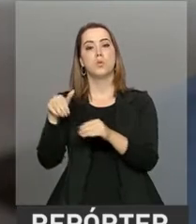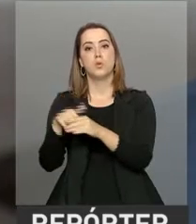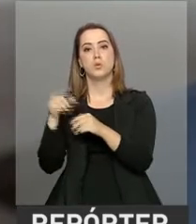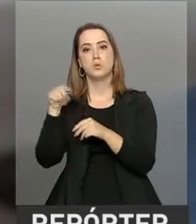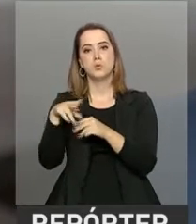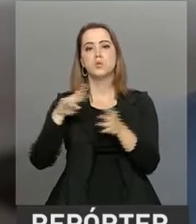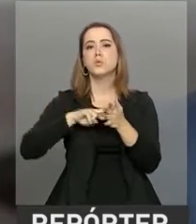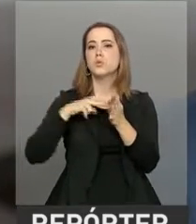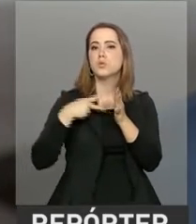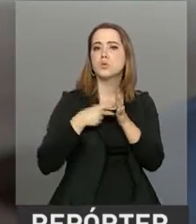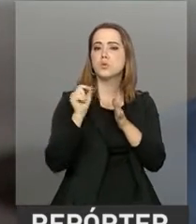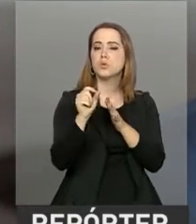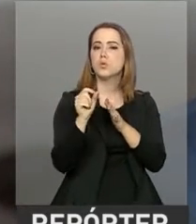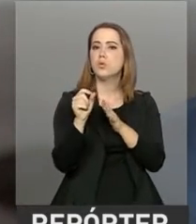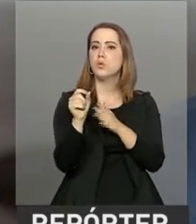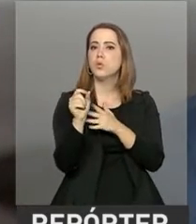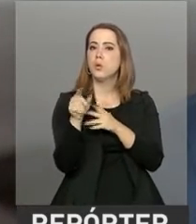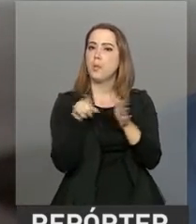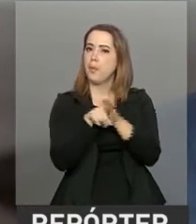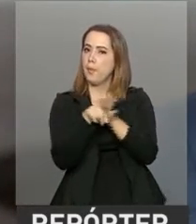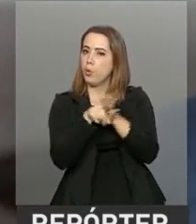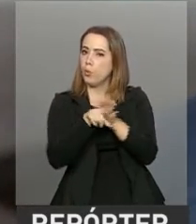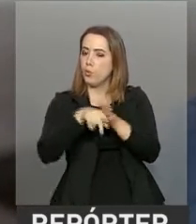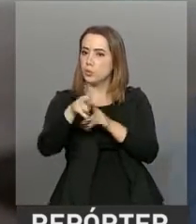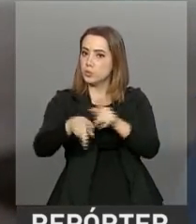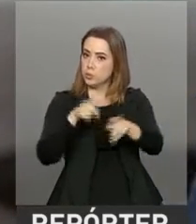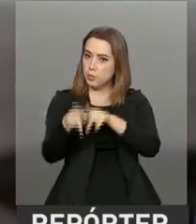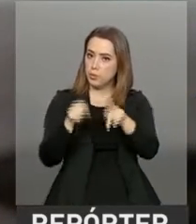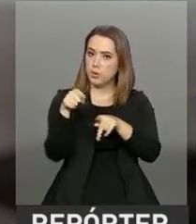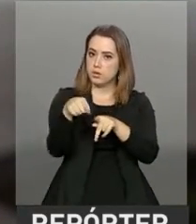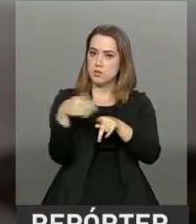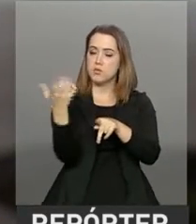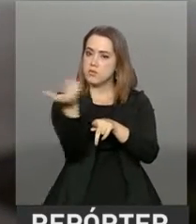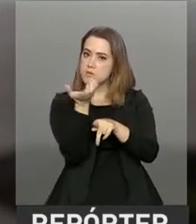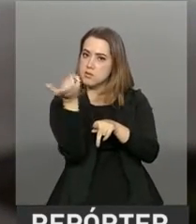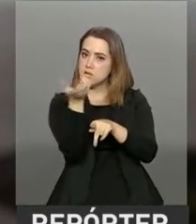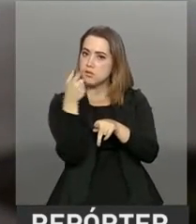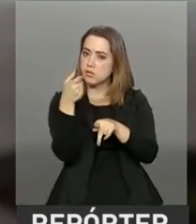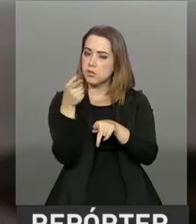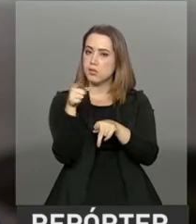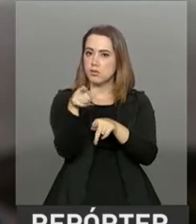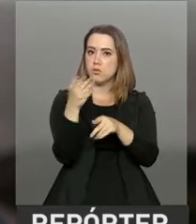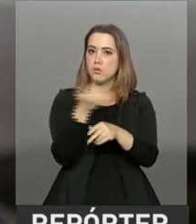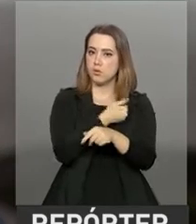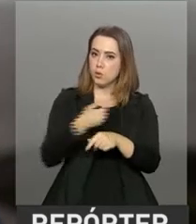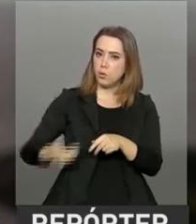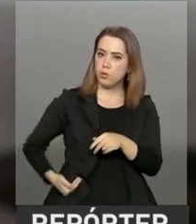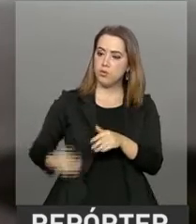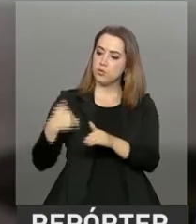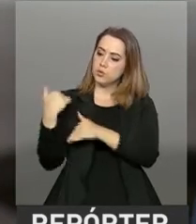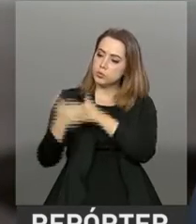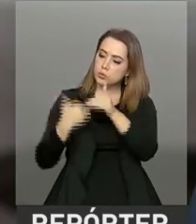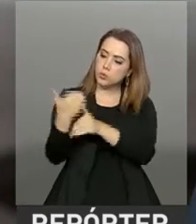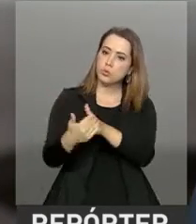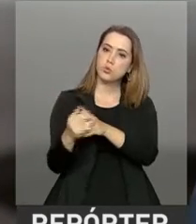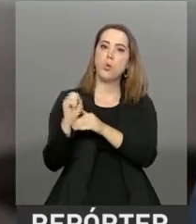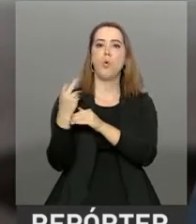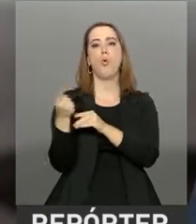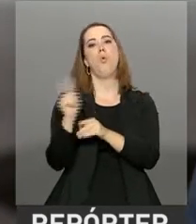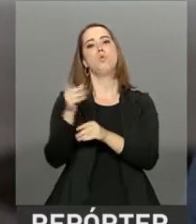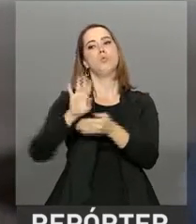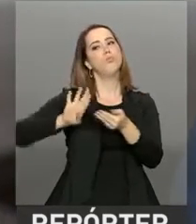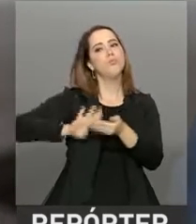nada menos do que a consulta à população a respeito de se o governo atual deve continuar ou não.